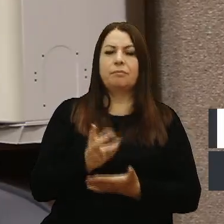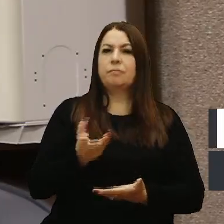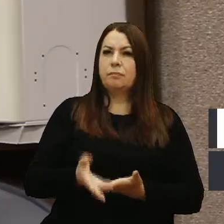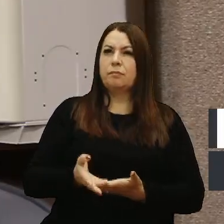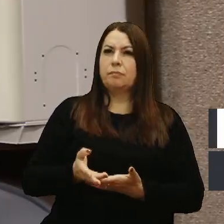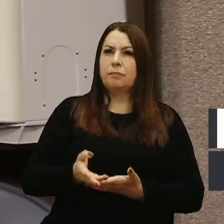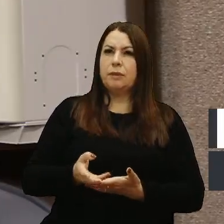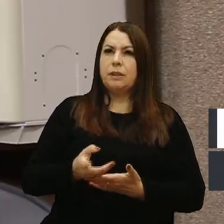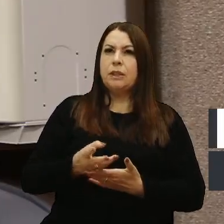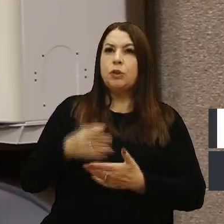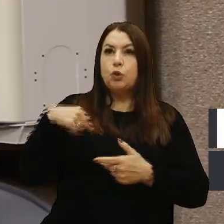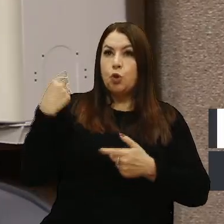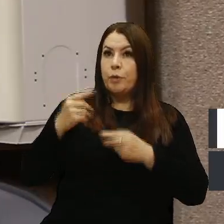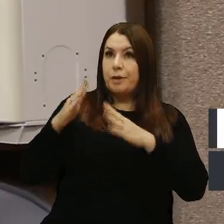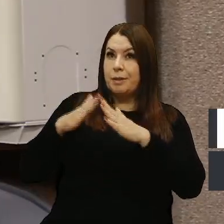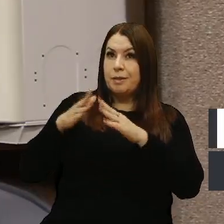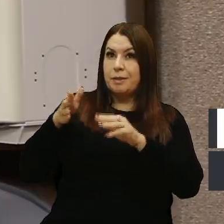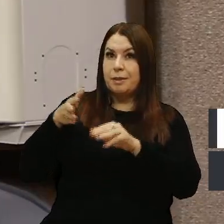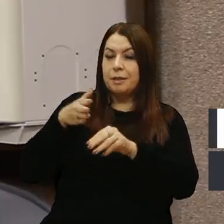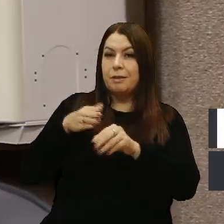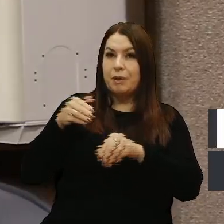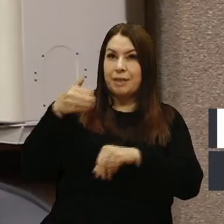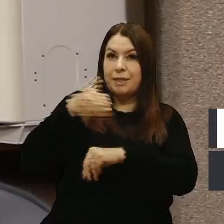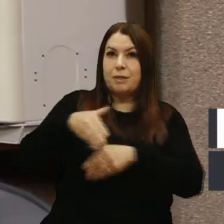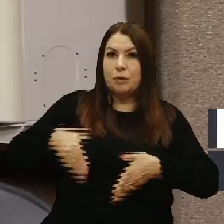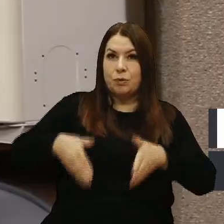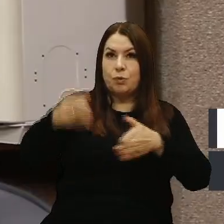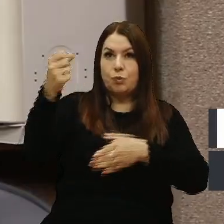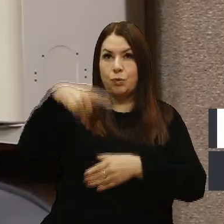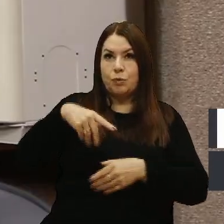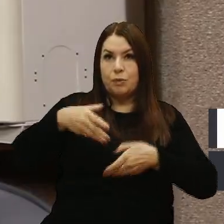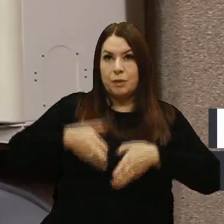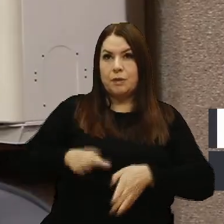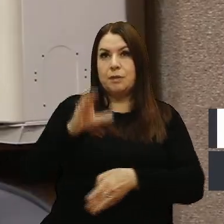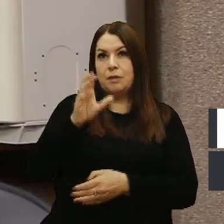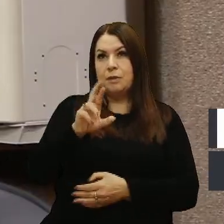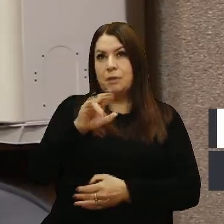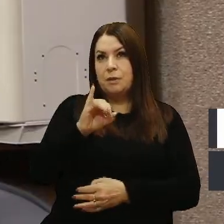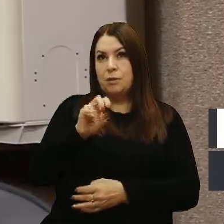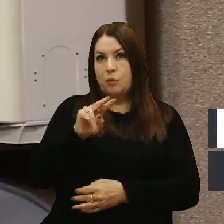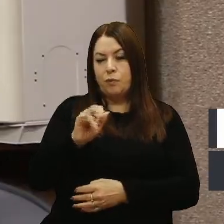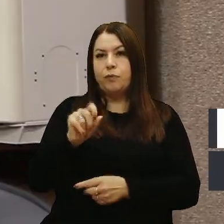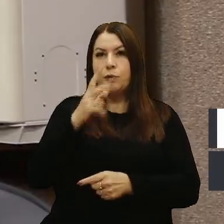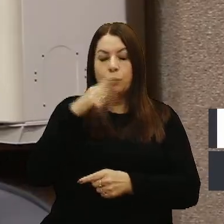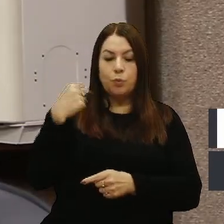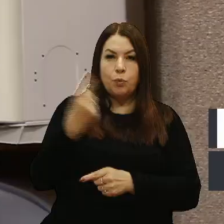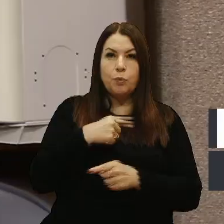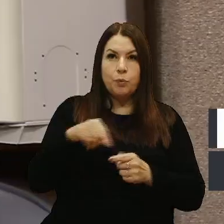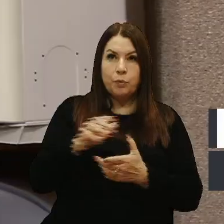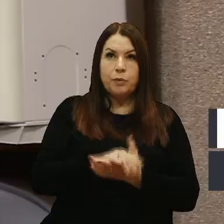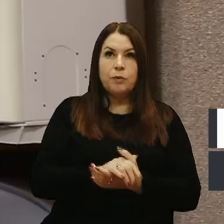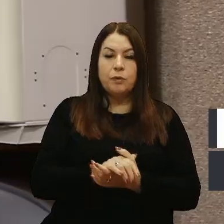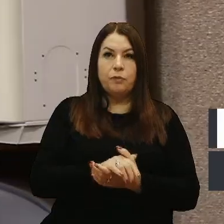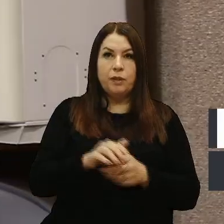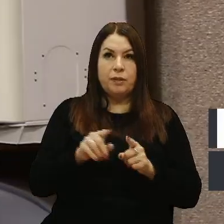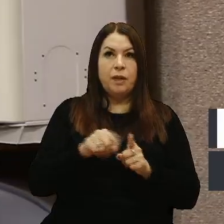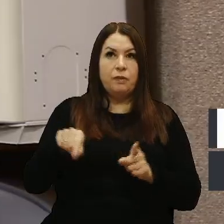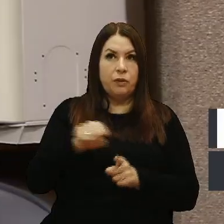que vem do interior, eu acesso muito a Rota do Sol, sou natural lá de Criúva, e a gente tem esse mesmo problema no acesso ali a